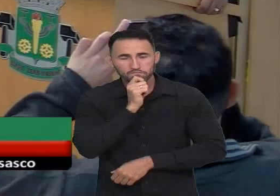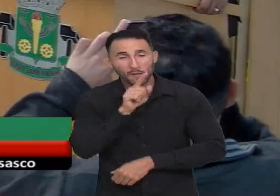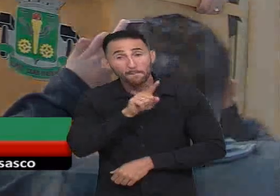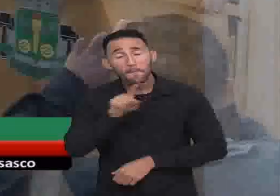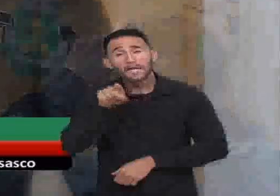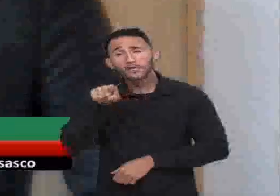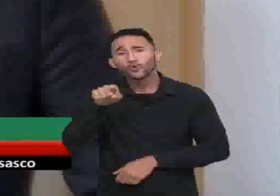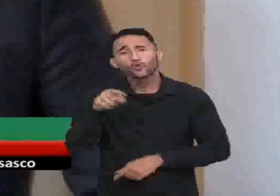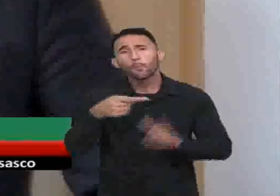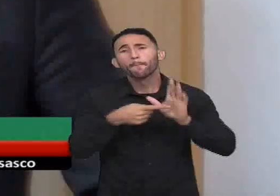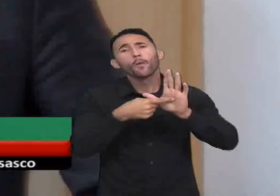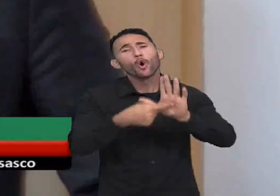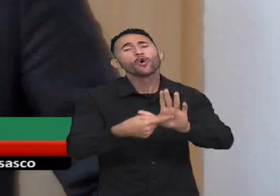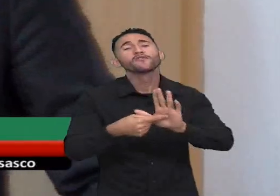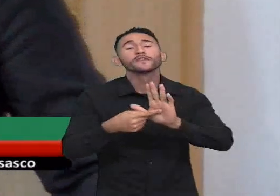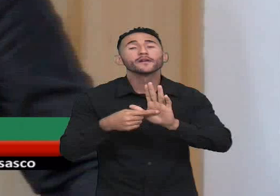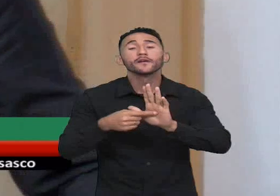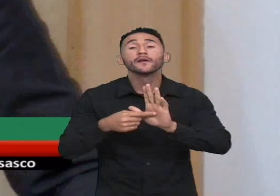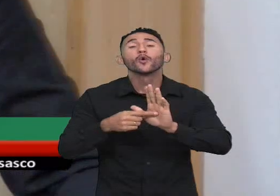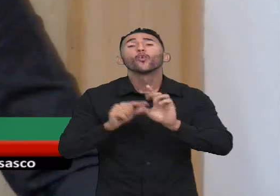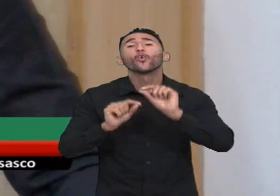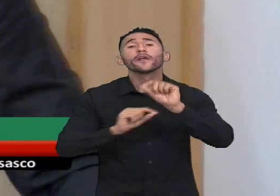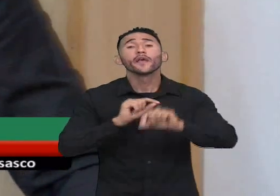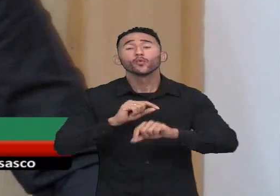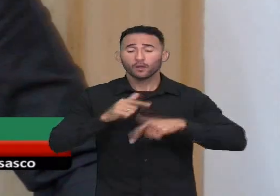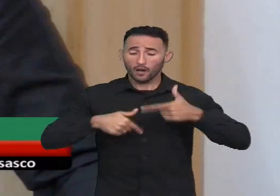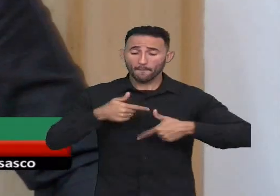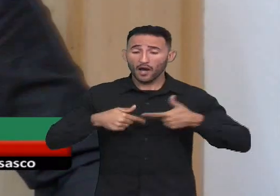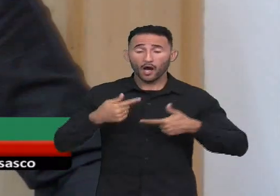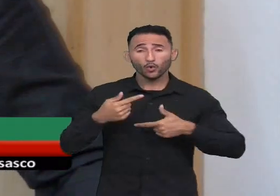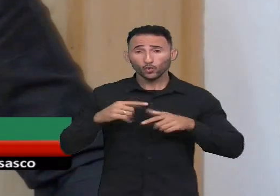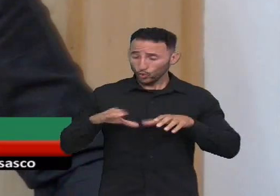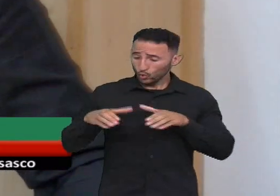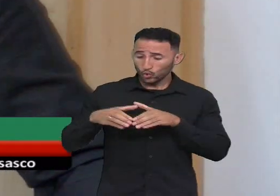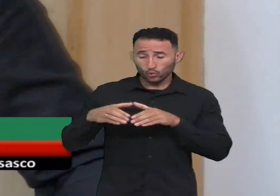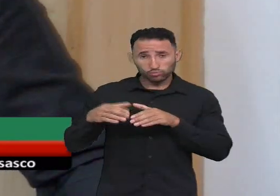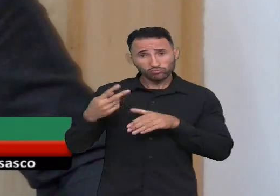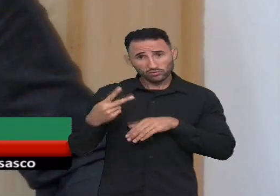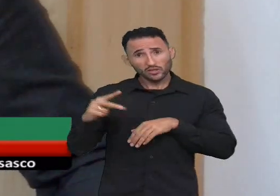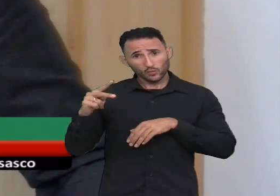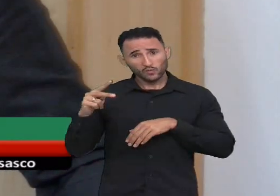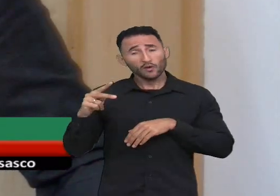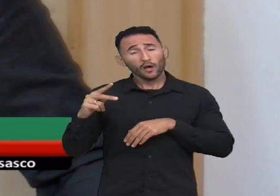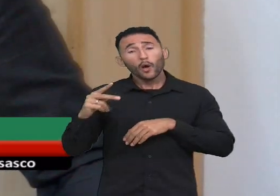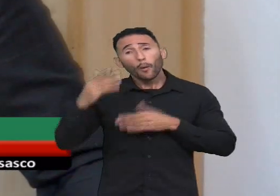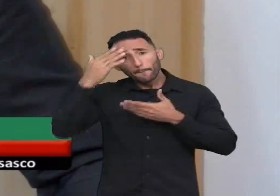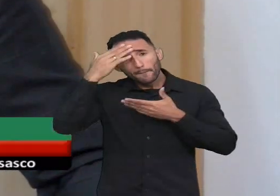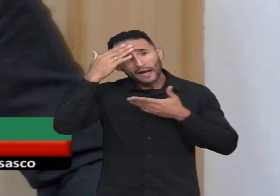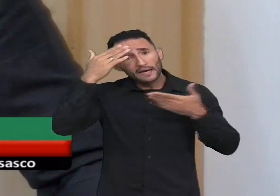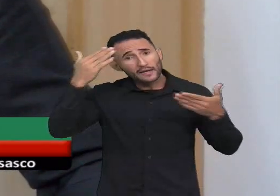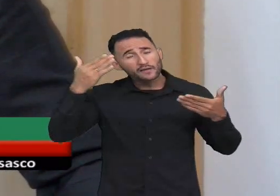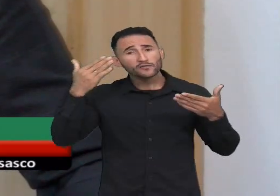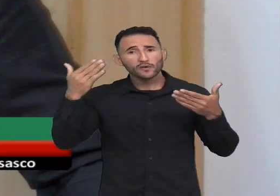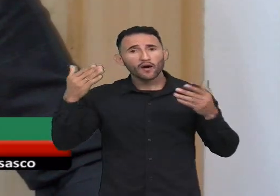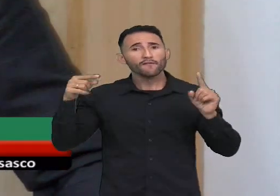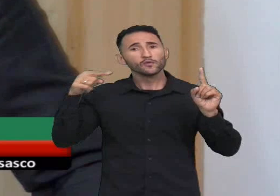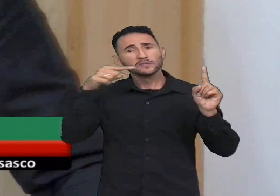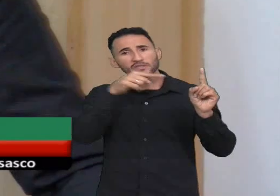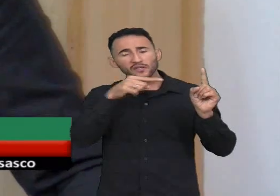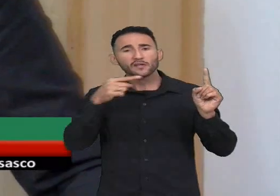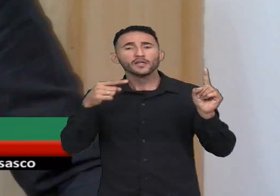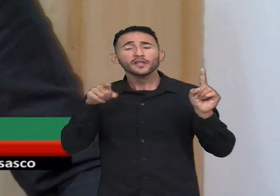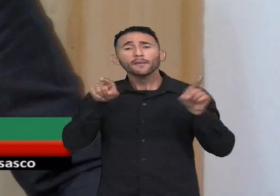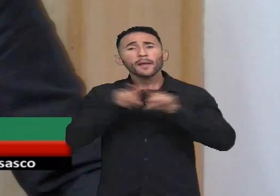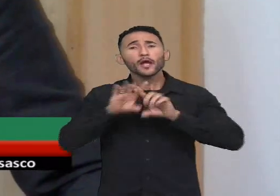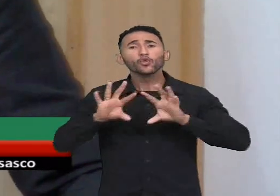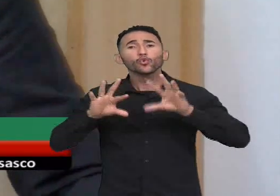Paula, desse grupo. E eu quero aqui te agradecer, agradecer a todos que estão